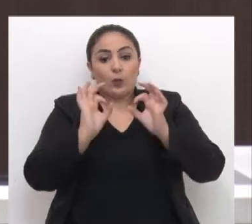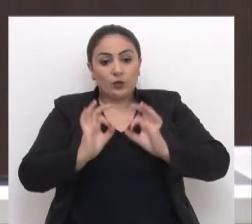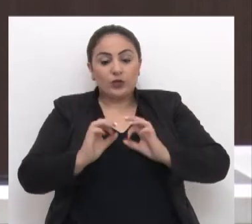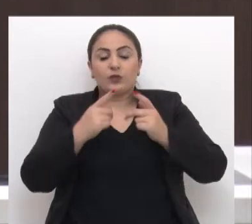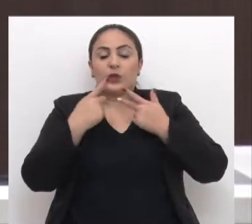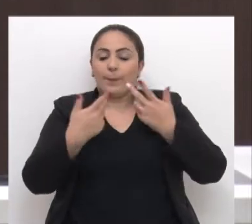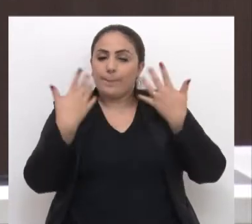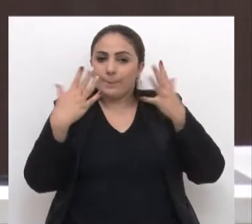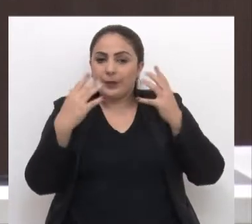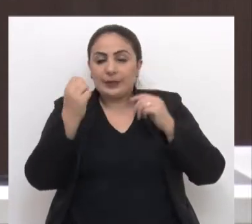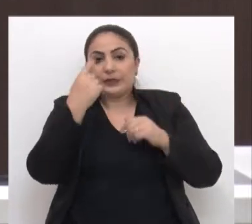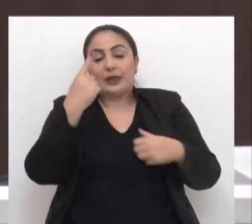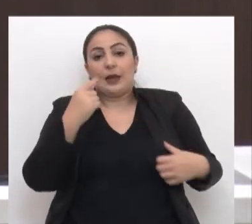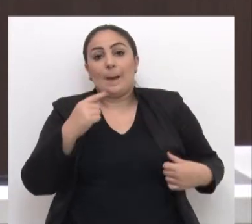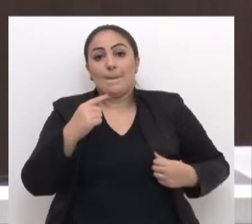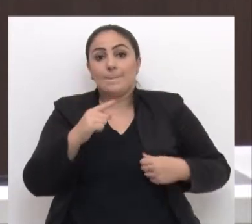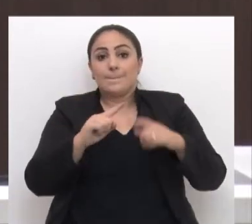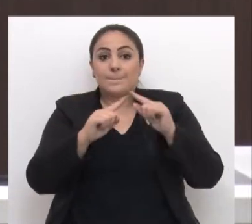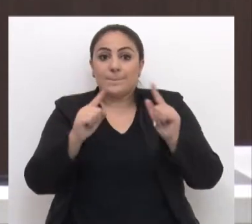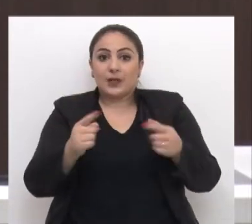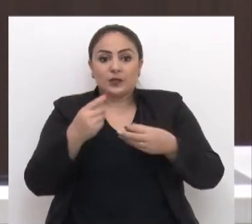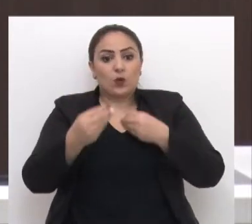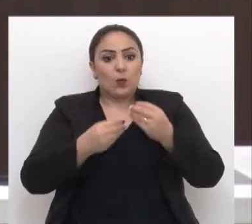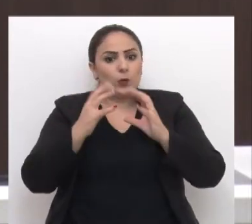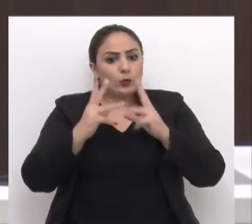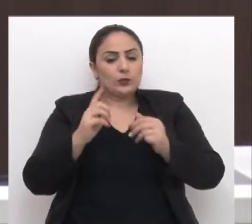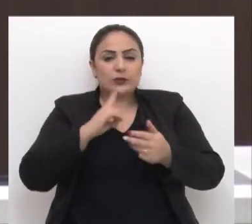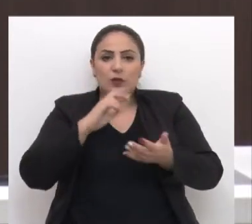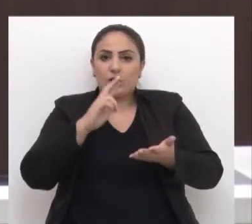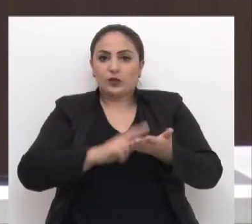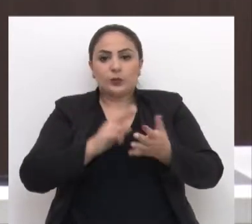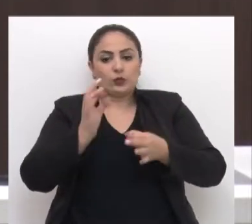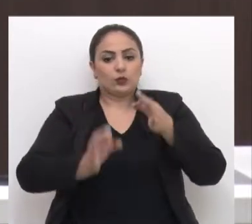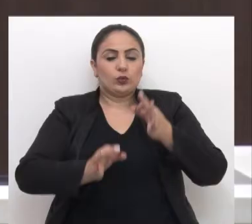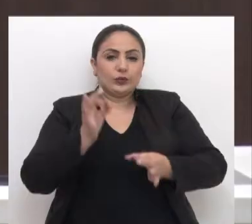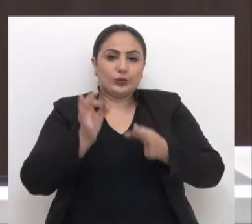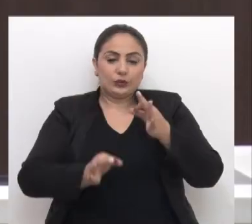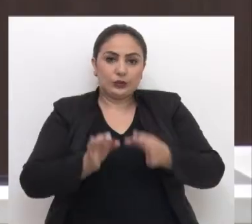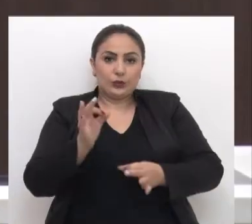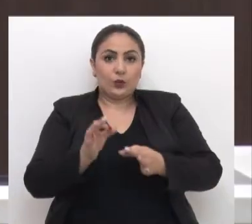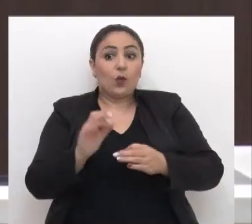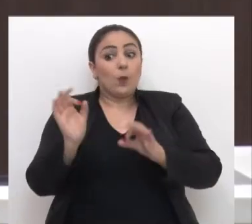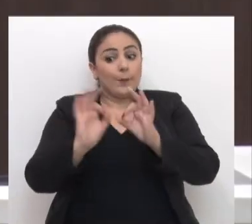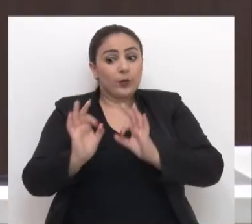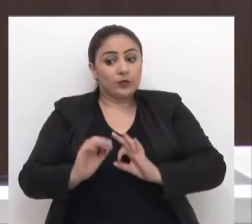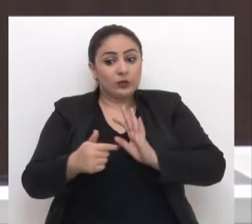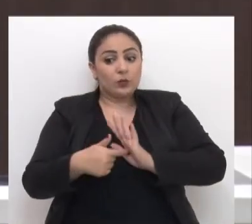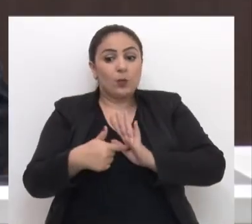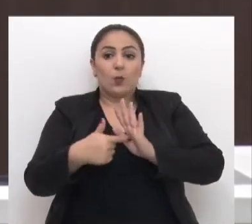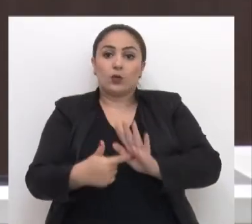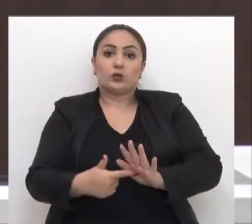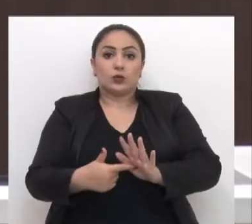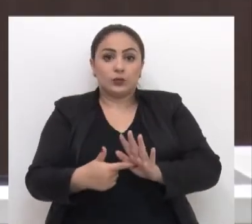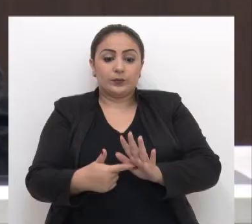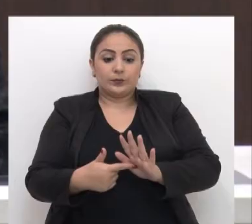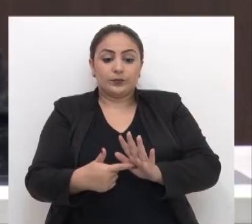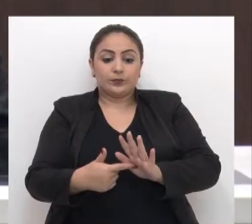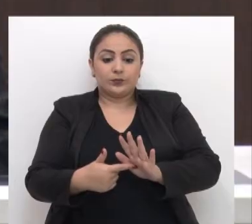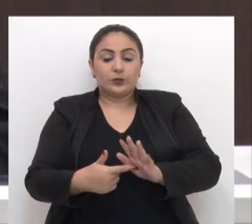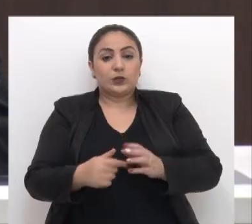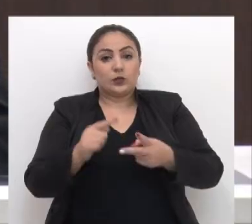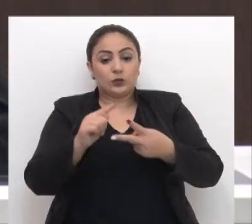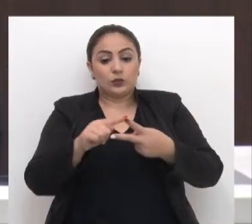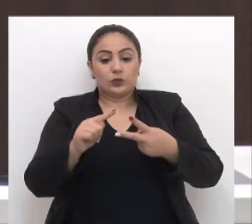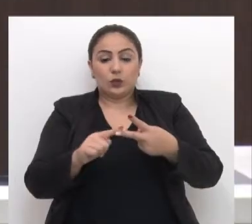abrilhantaram o projeto, parabenizaram a ideia, mas como todo tem um regimento jurídico, o projeto